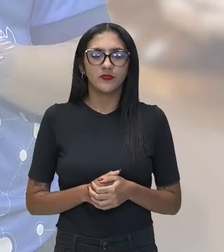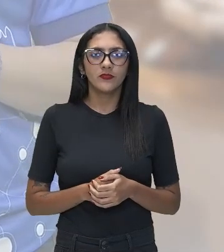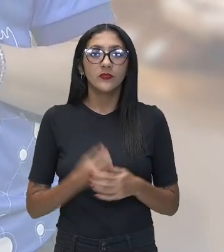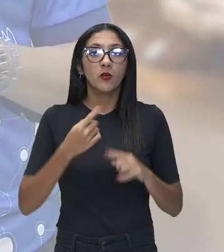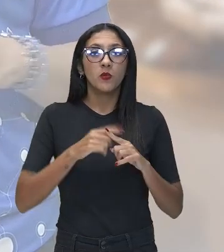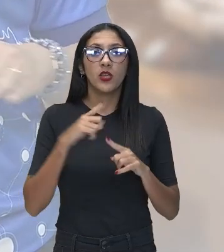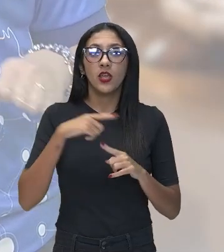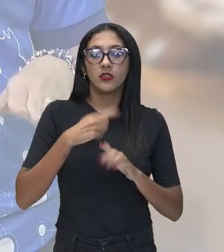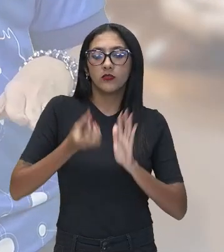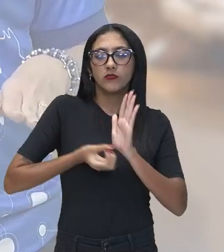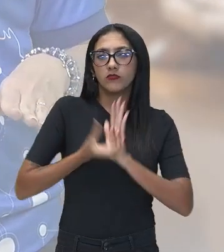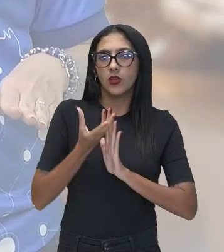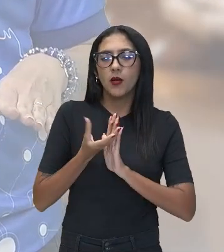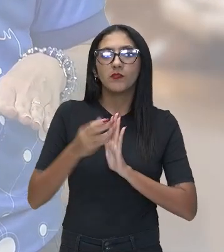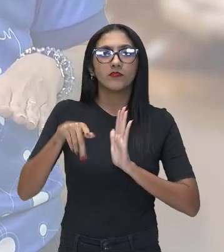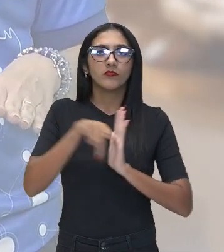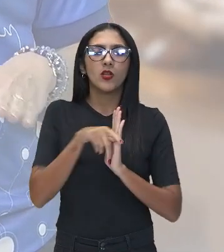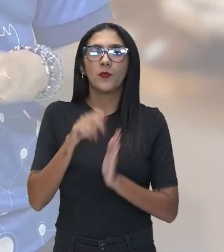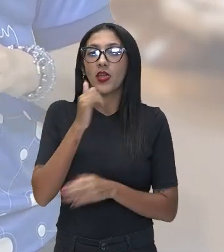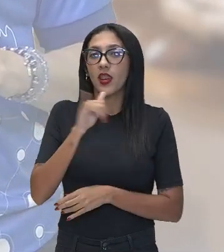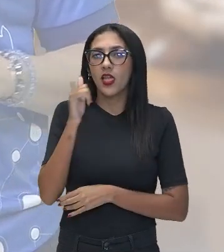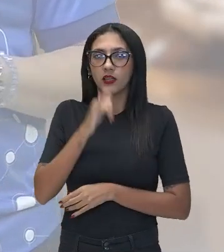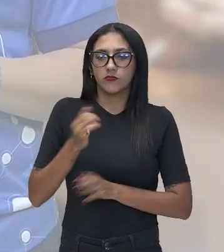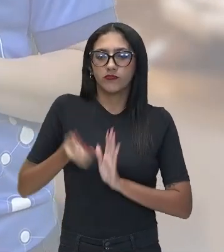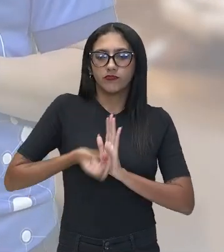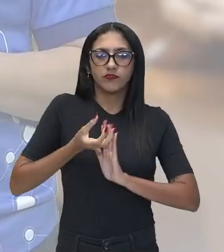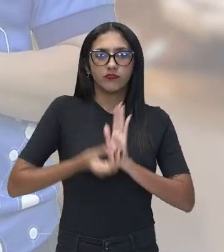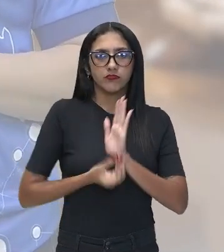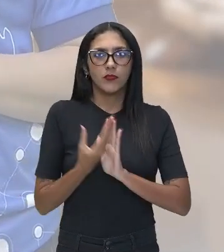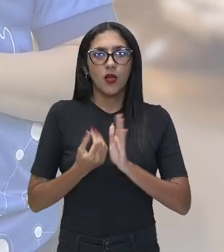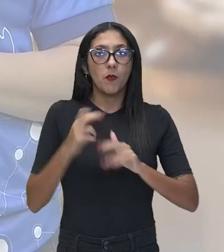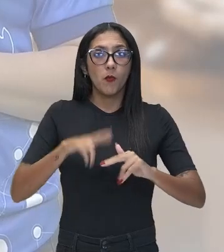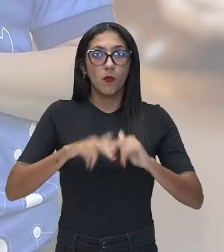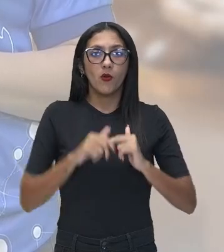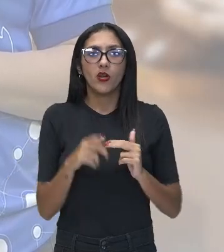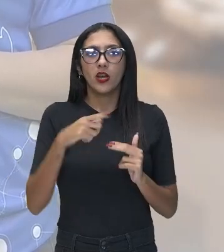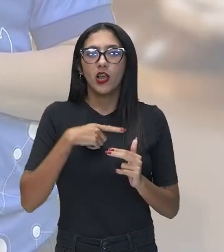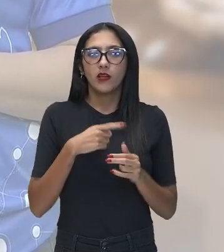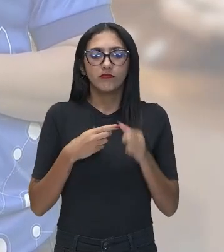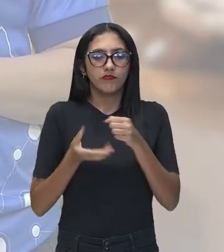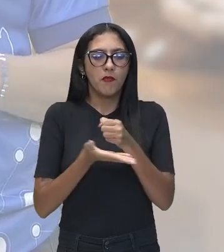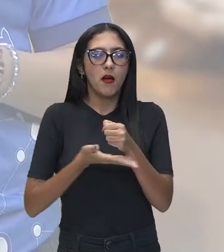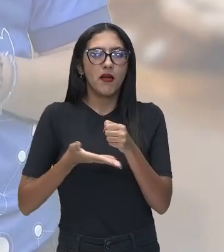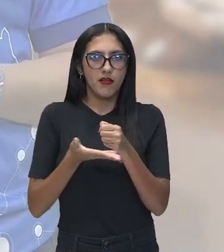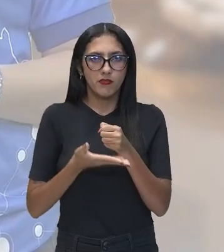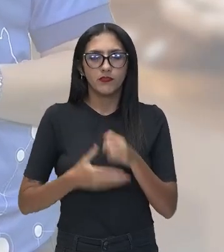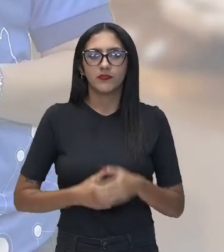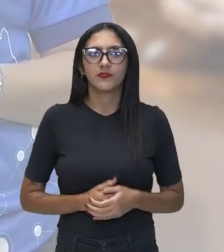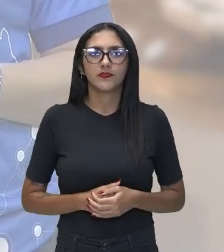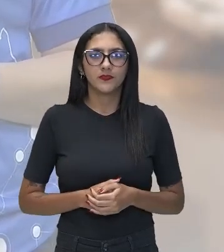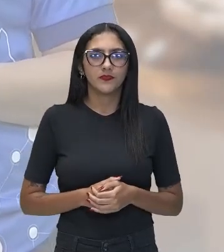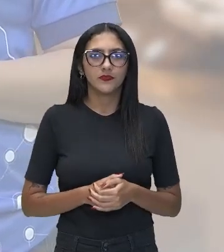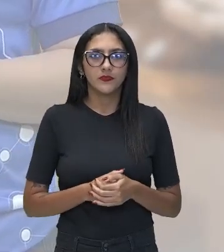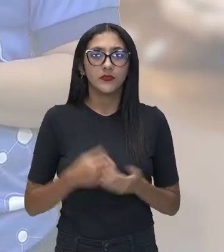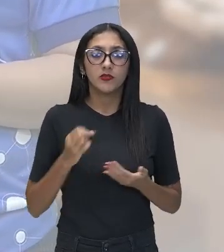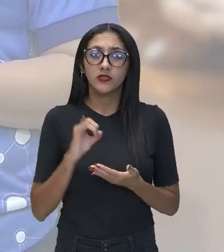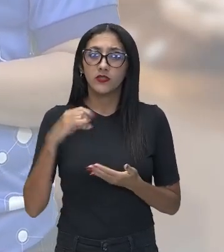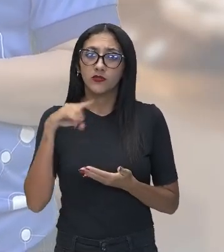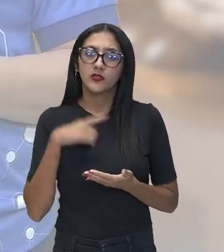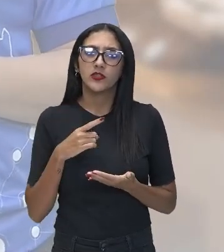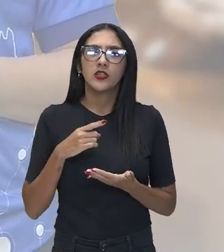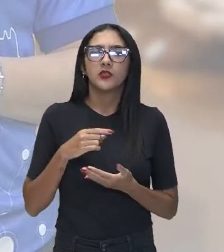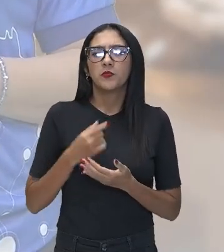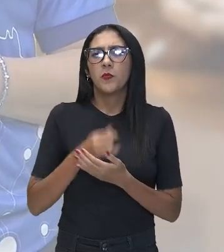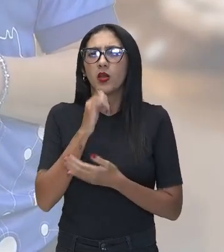fornecem energia, são fontes de energia. Por isso que eles estão aqui na base alimentar. Então, quando você faz uma dieta que